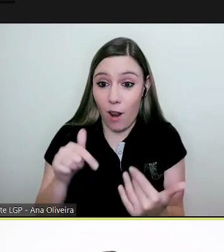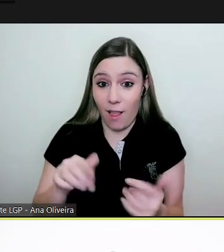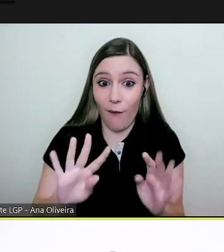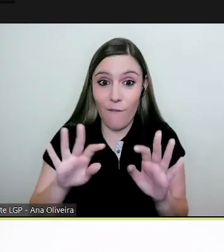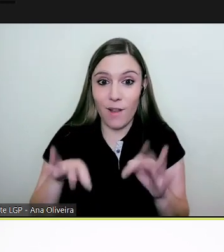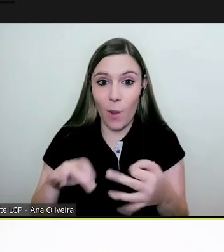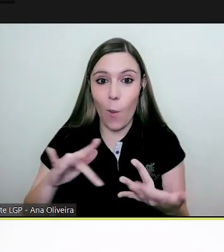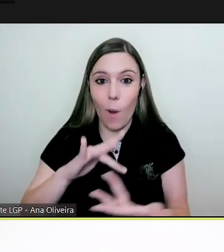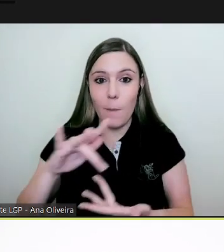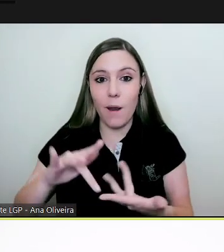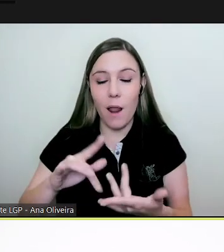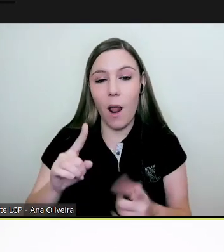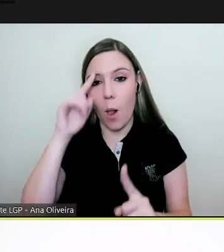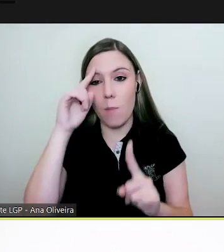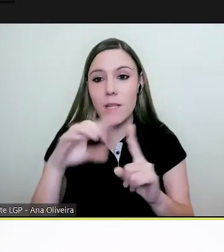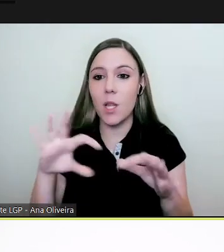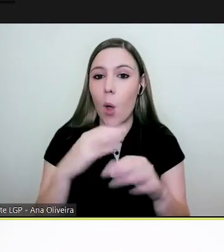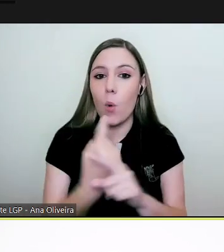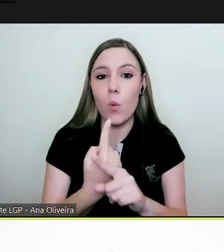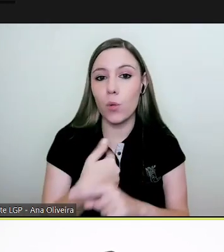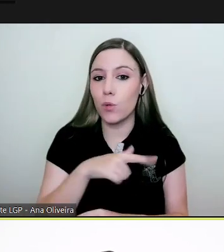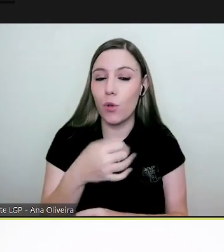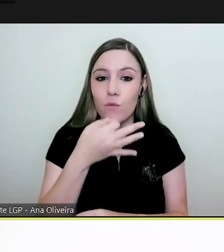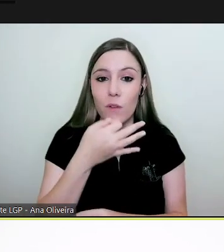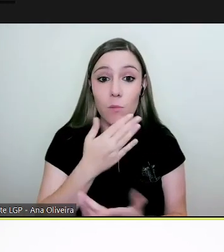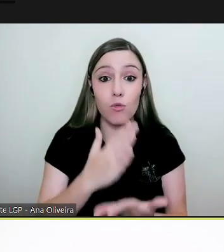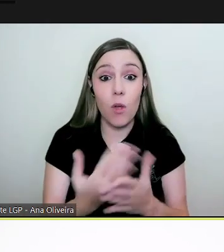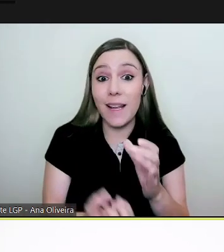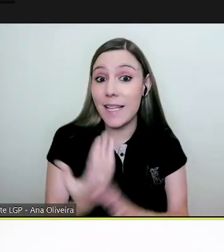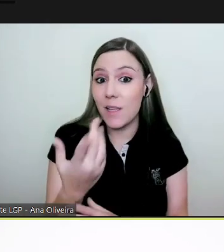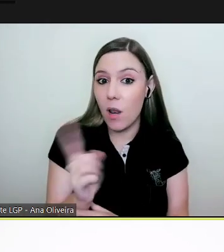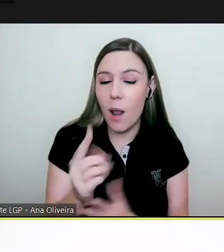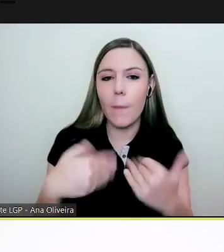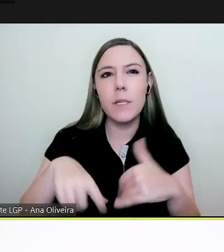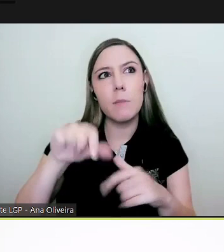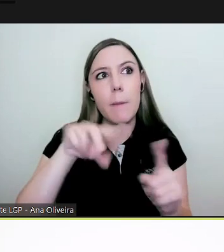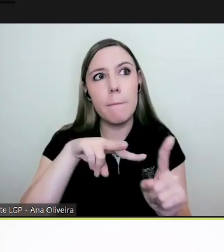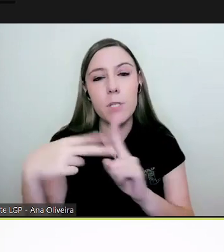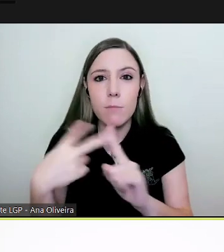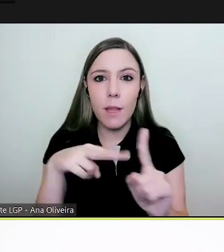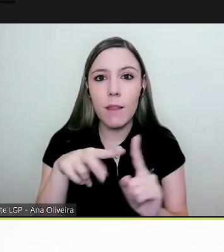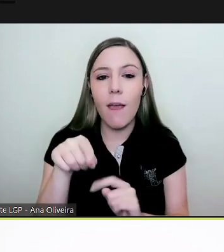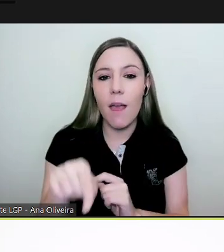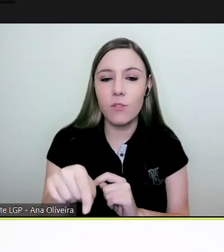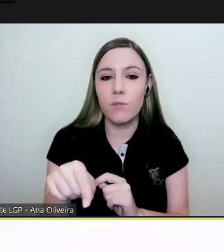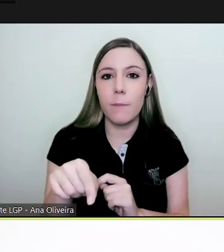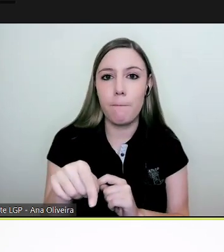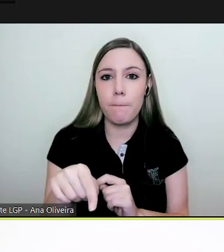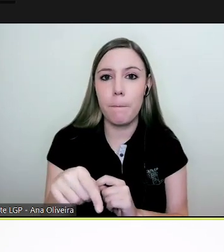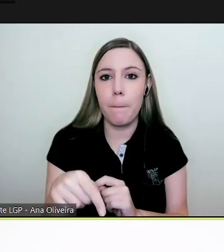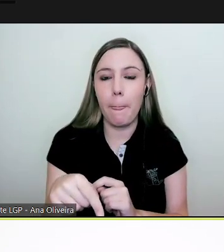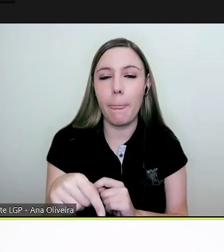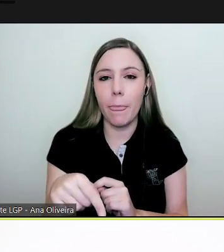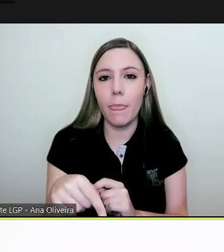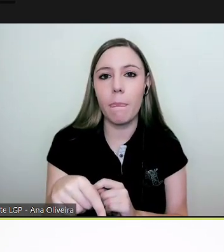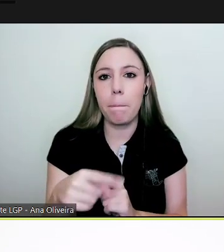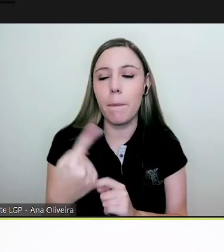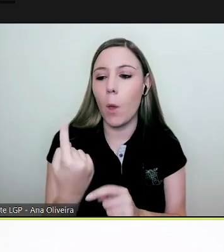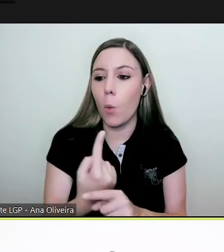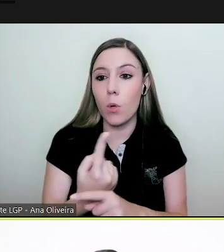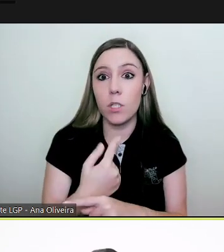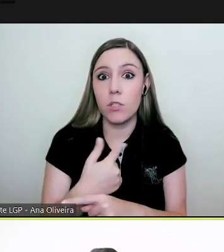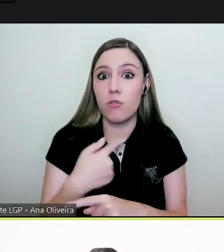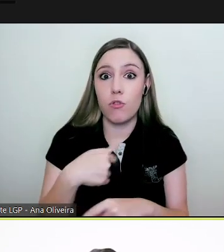no sentido de tudo aquilo que nós falamos, não só da implementação, mas ter esta perspectiva sempre em presente do que fazemos tem